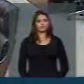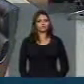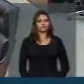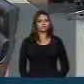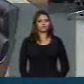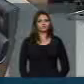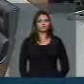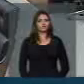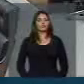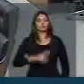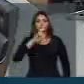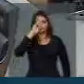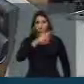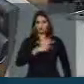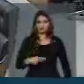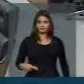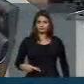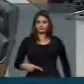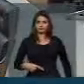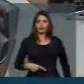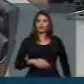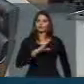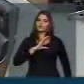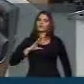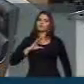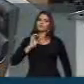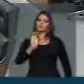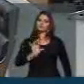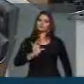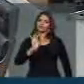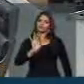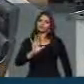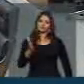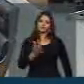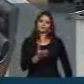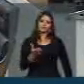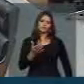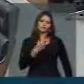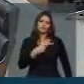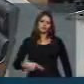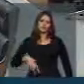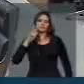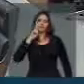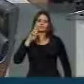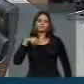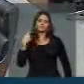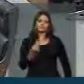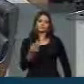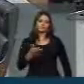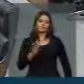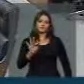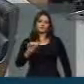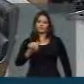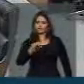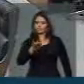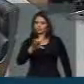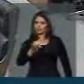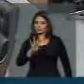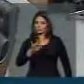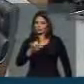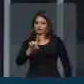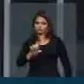Excelentíssimo senhor presidente da Comissão Especial do Novo CPC e presidente dessa histórica sessão, deputado Fábio Tradi,